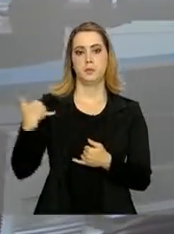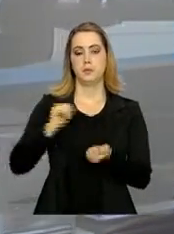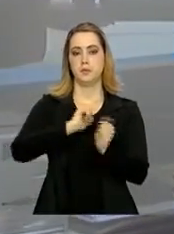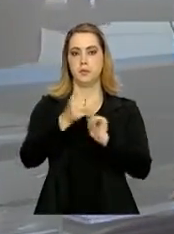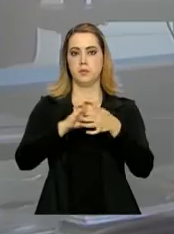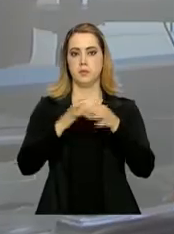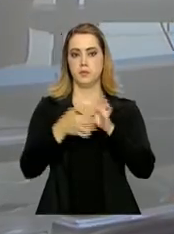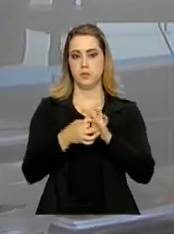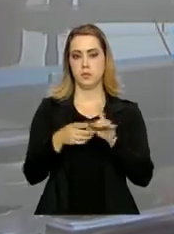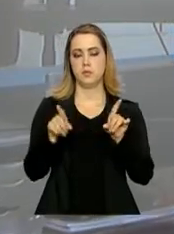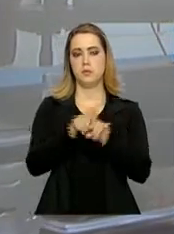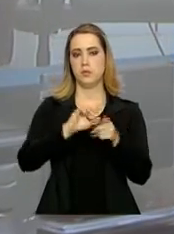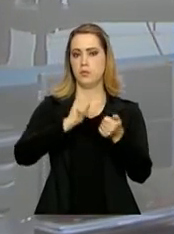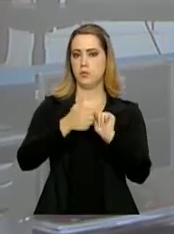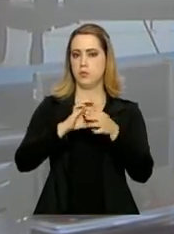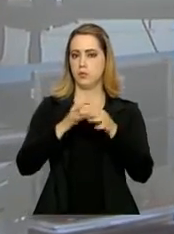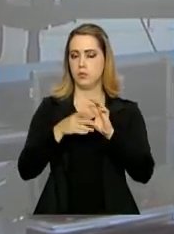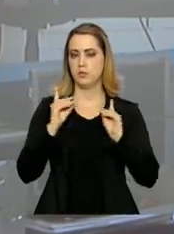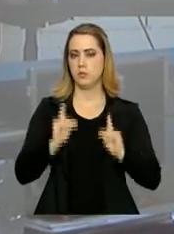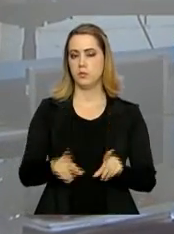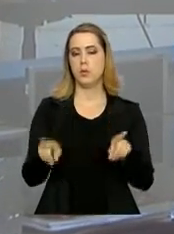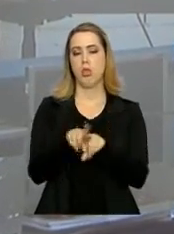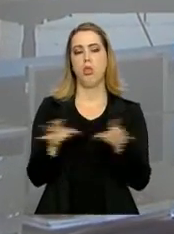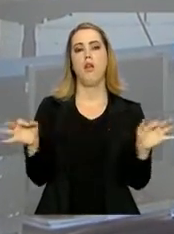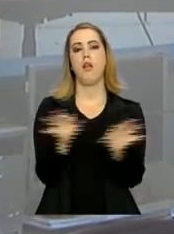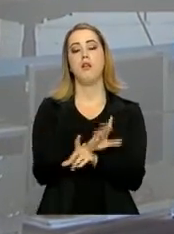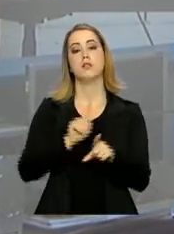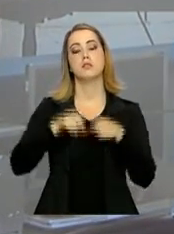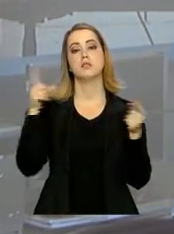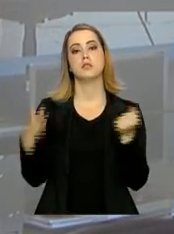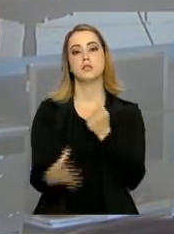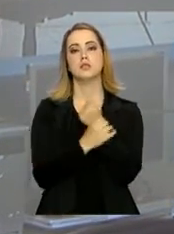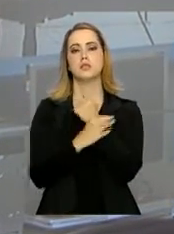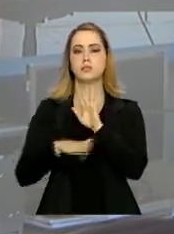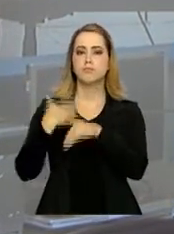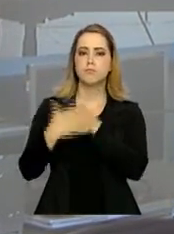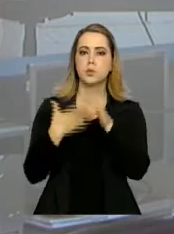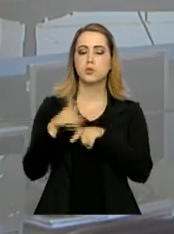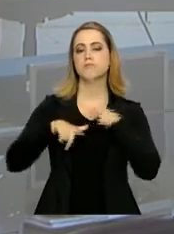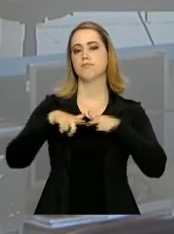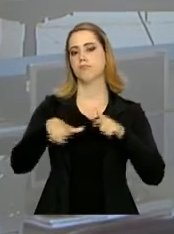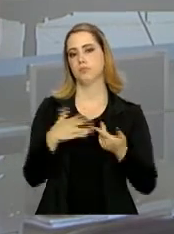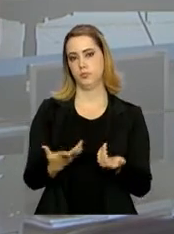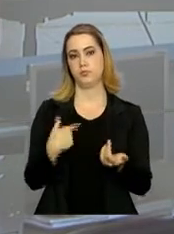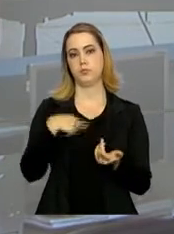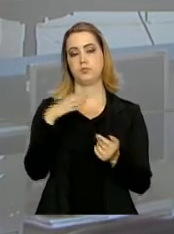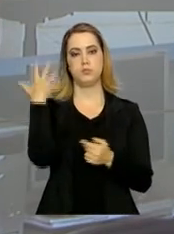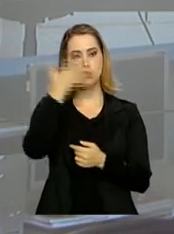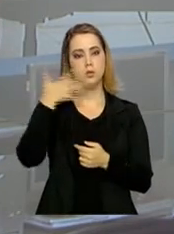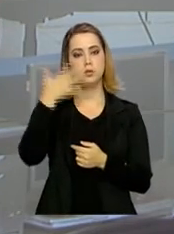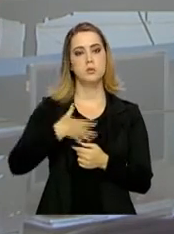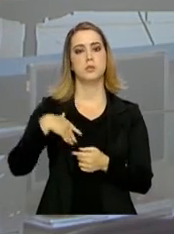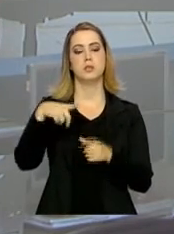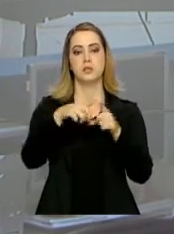2016 terminou. Mas as ações de segurança do evento continuam servindo de lição. Um seminário realizado em Brasília fez um